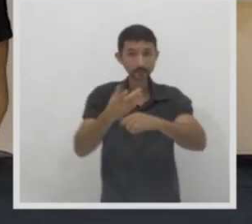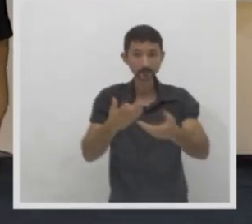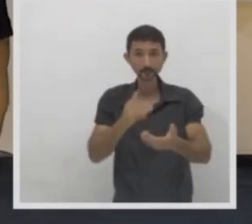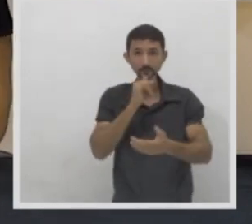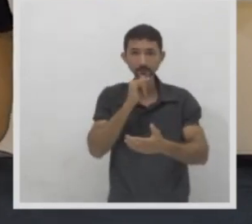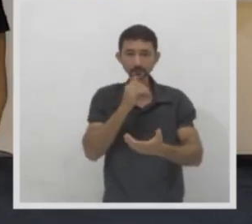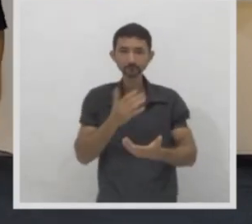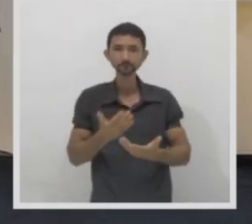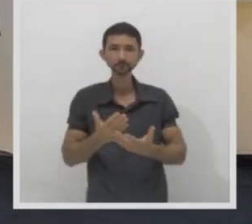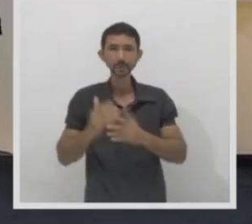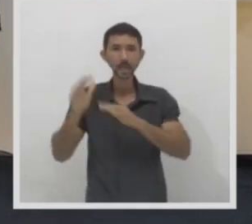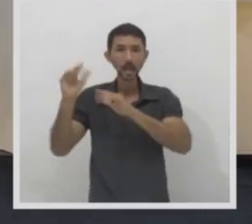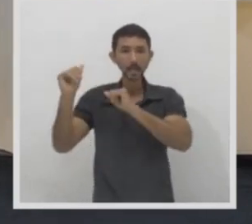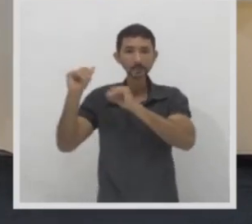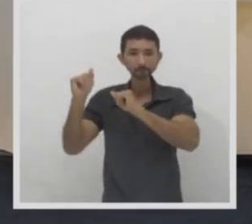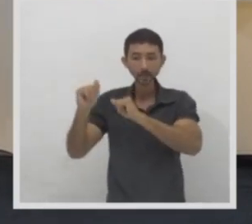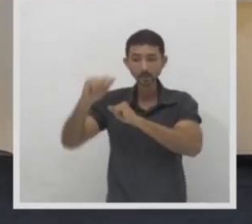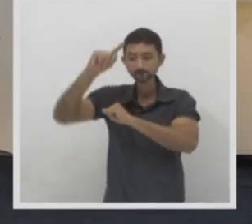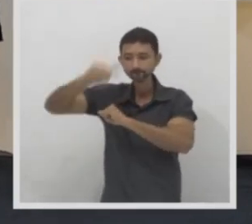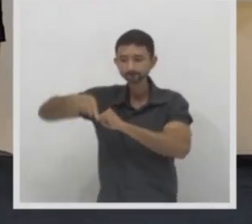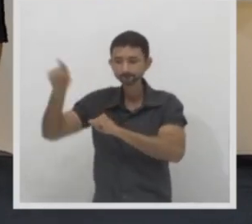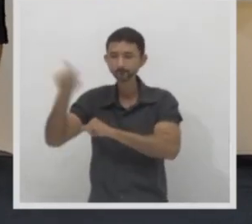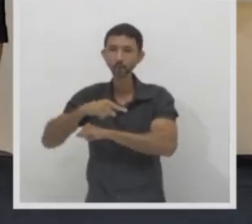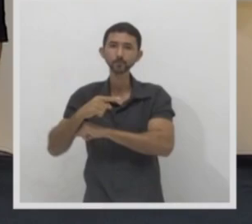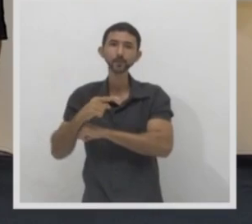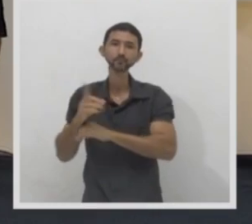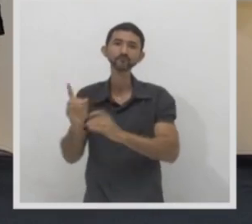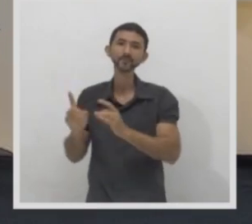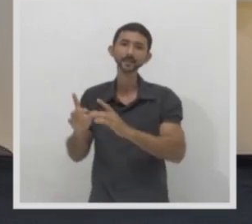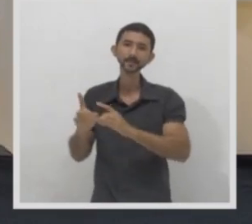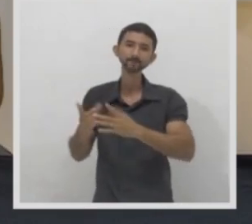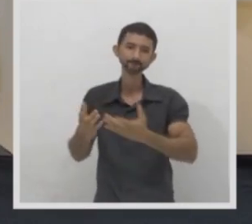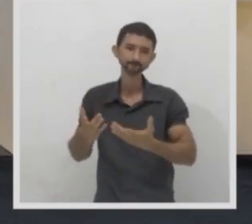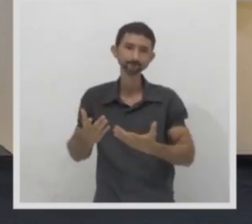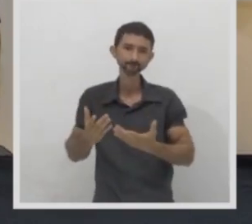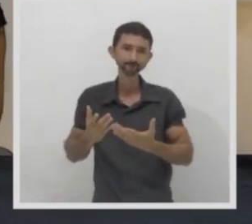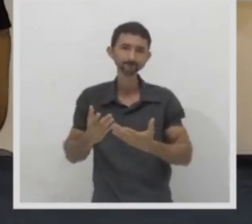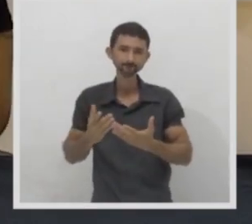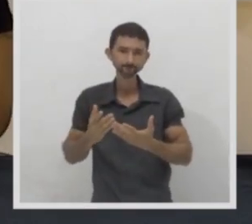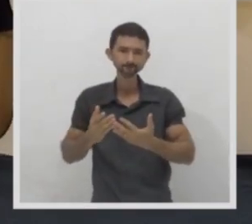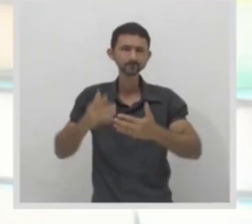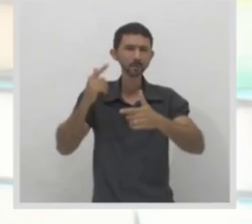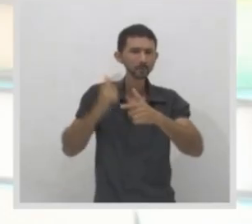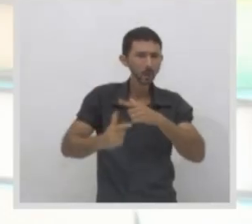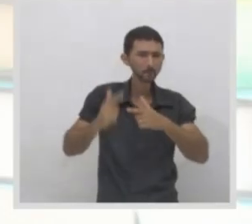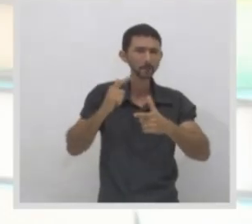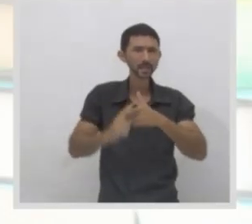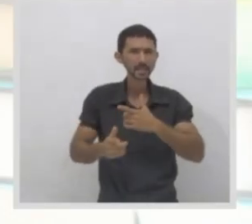proibiu essa comercialização. Tá? Ela boicotou esse comércio,